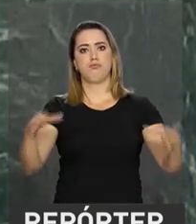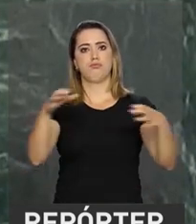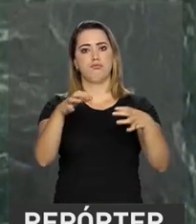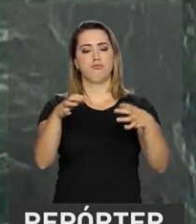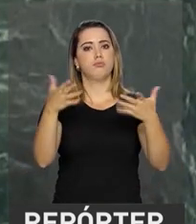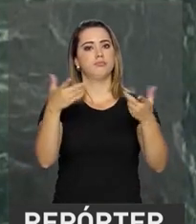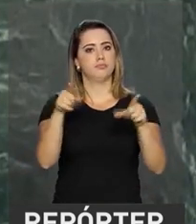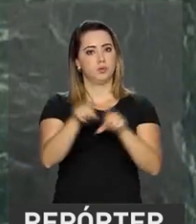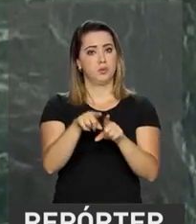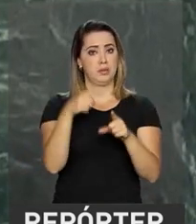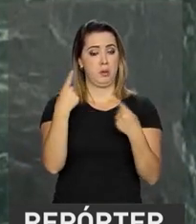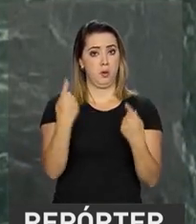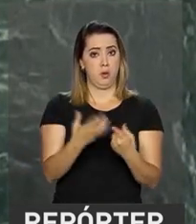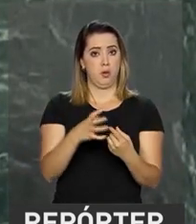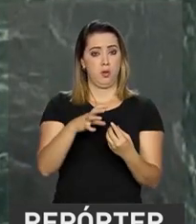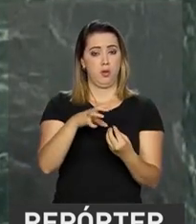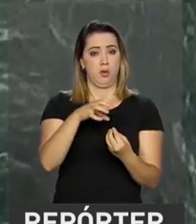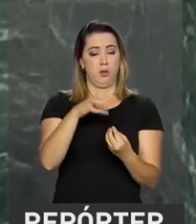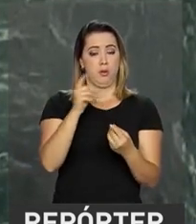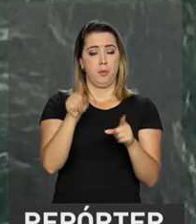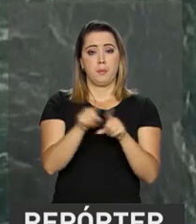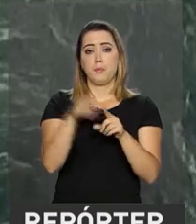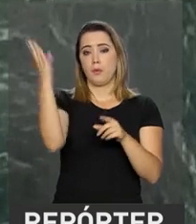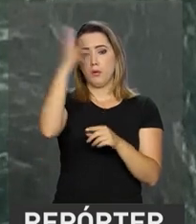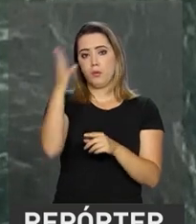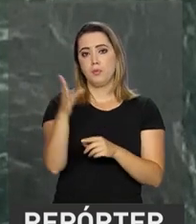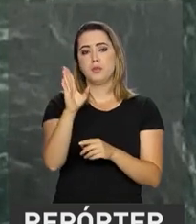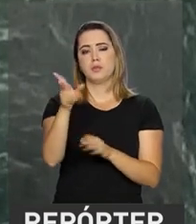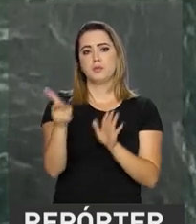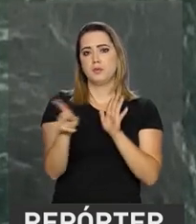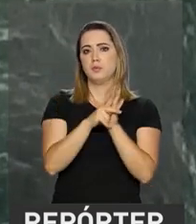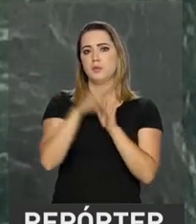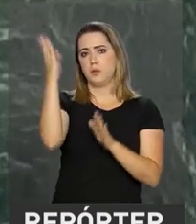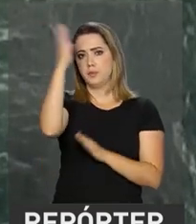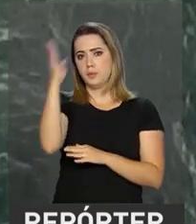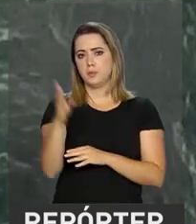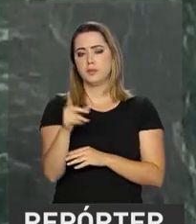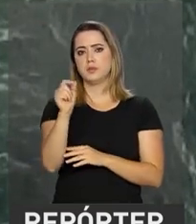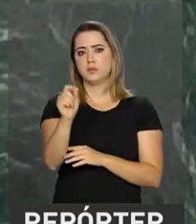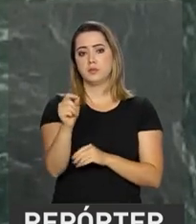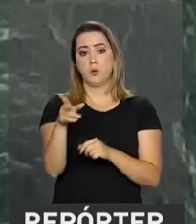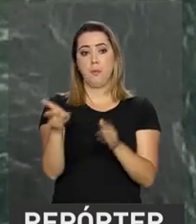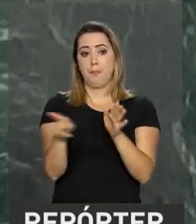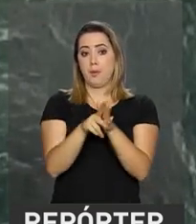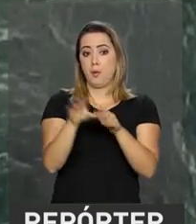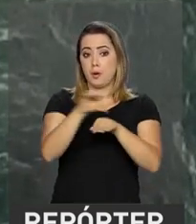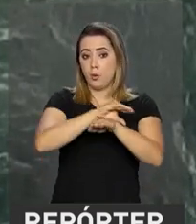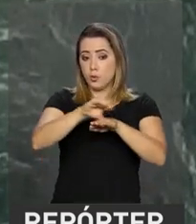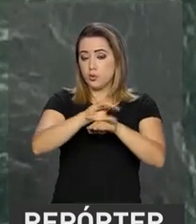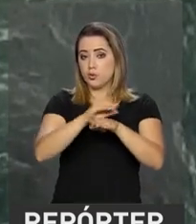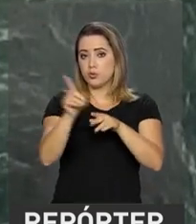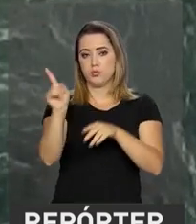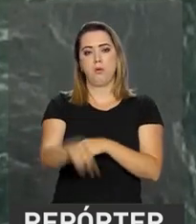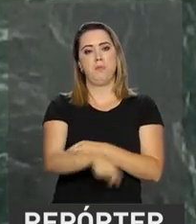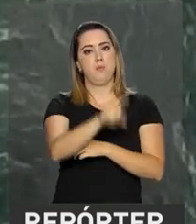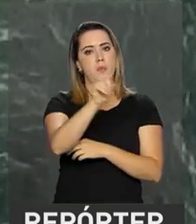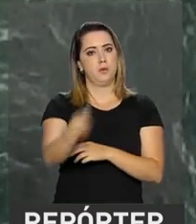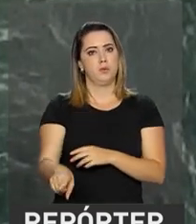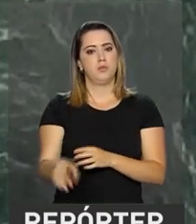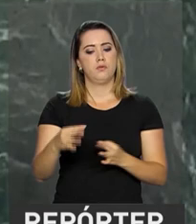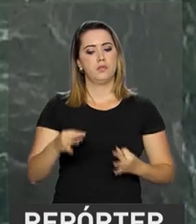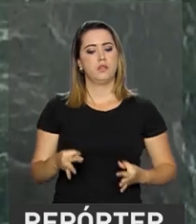com a autoridade de um país cuja própria Constituição veda o uso